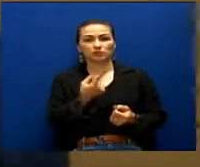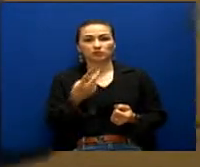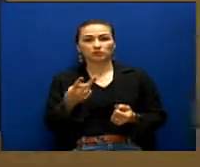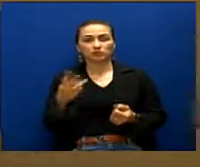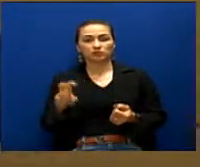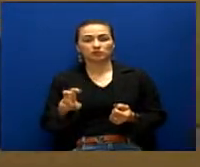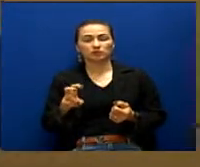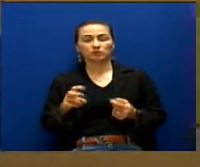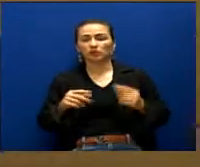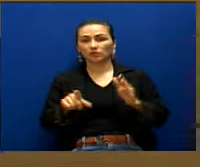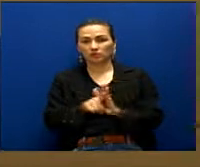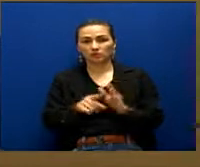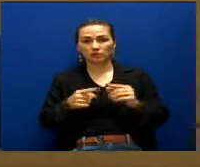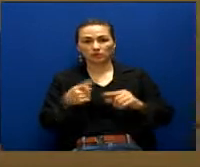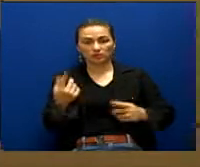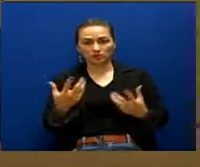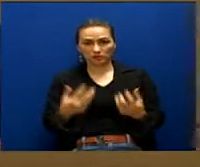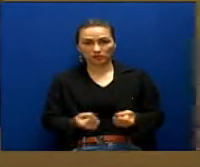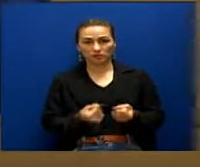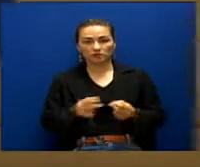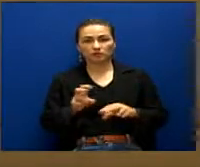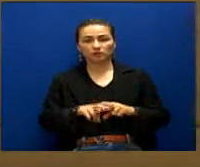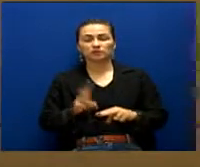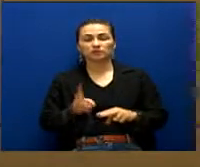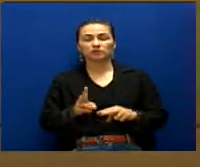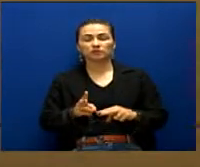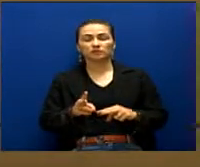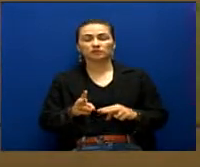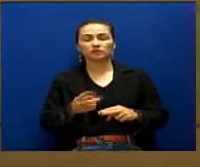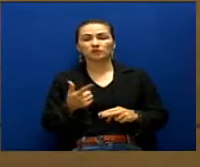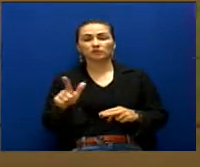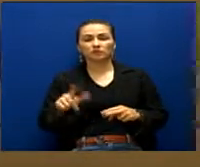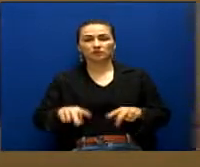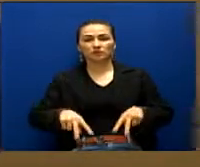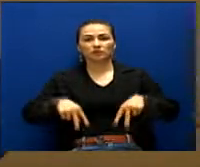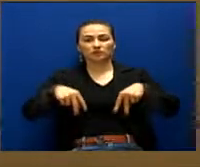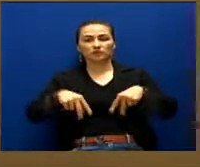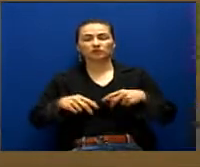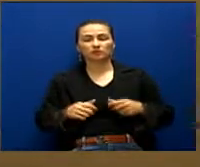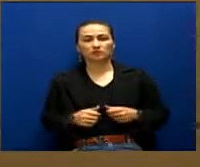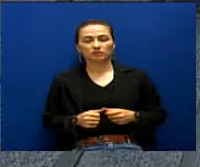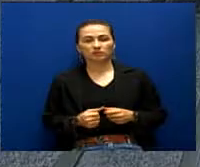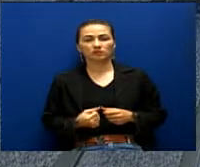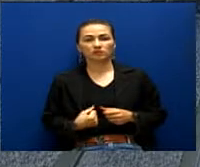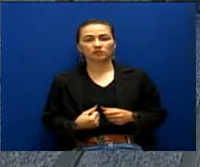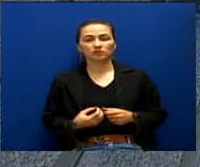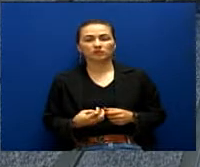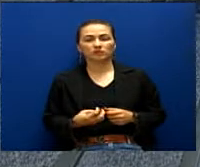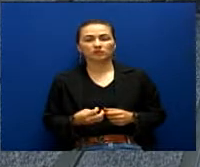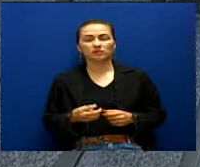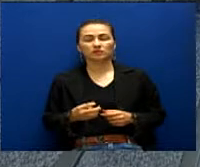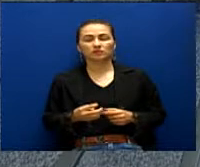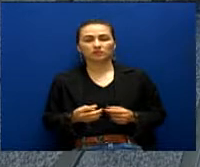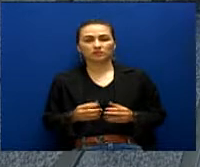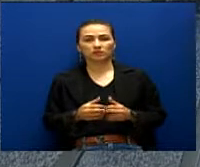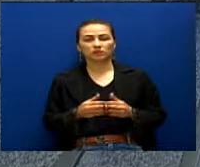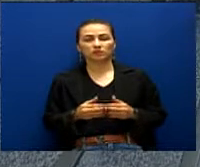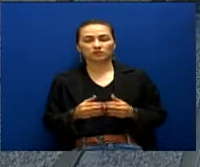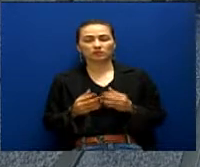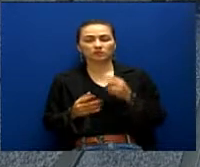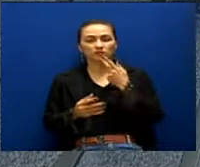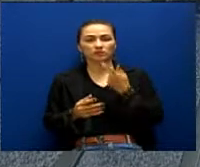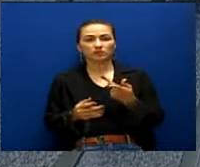5... permaneça como estão. Os demais se manifestem. Peraí, vereador, eu gostaria que fosse colocado também em